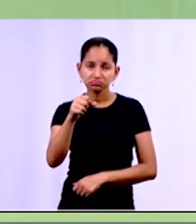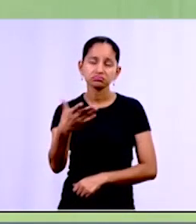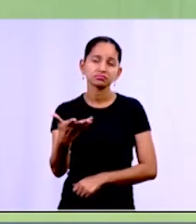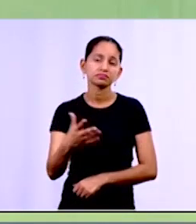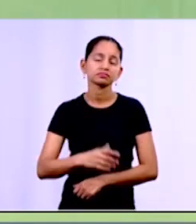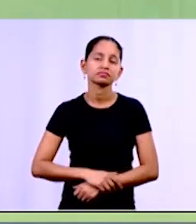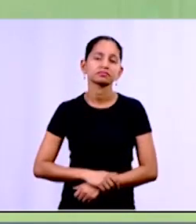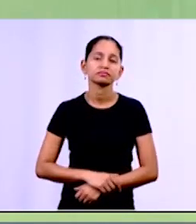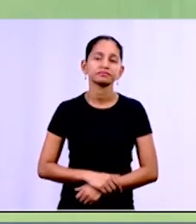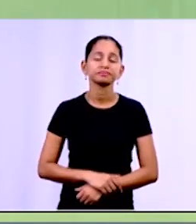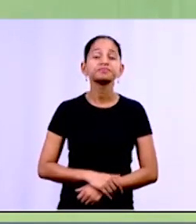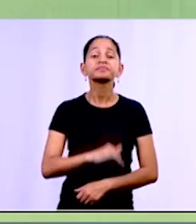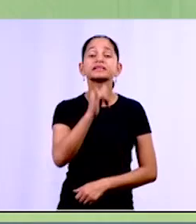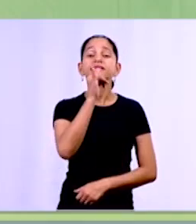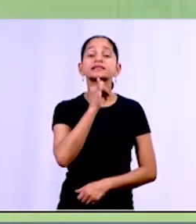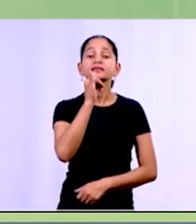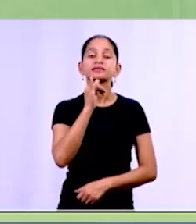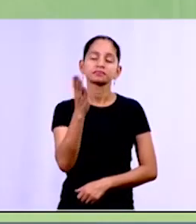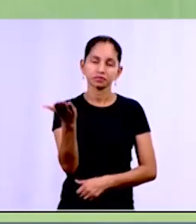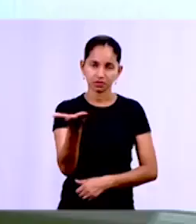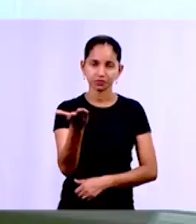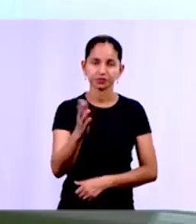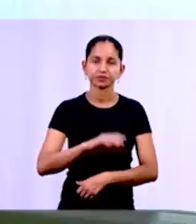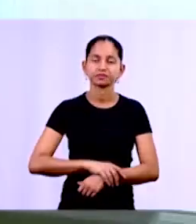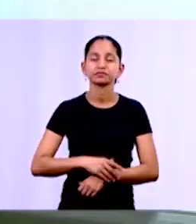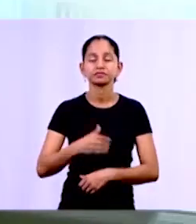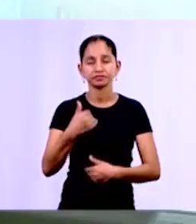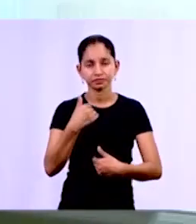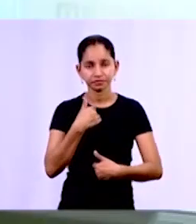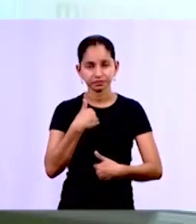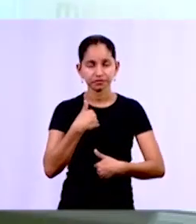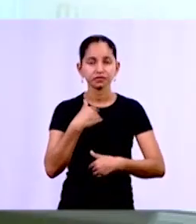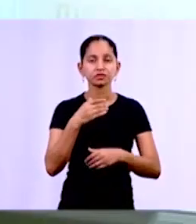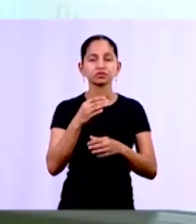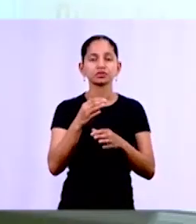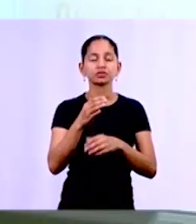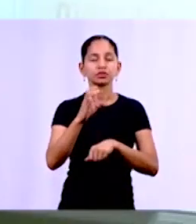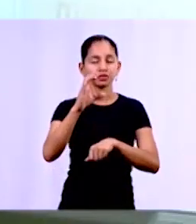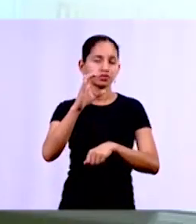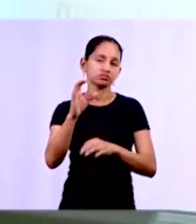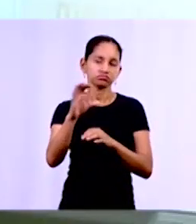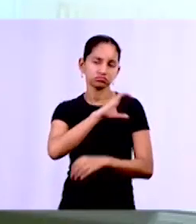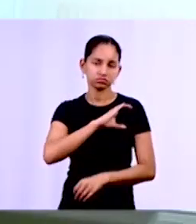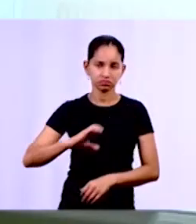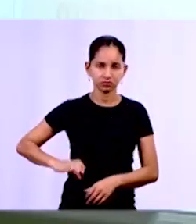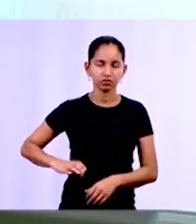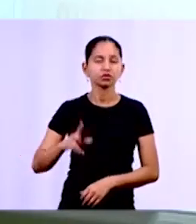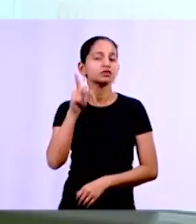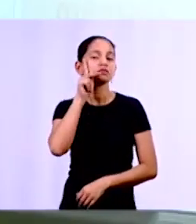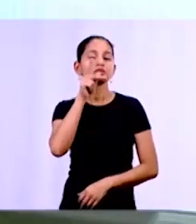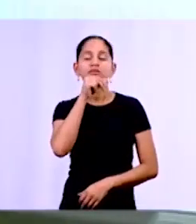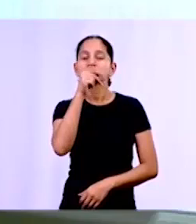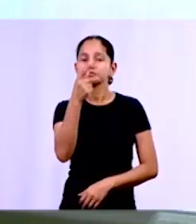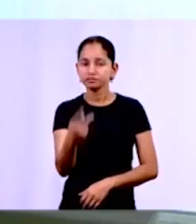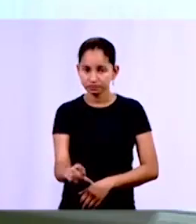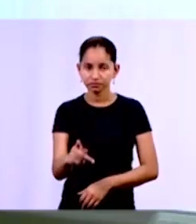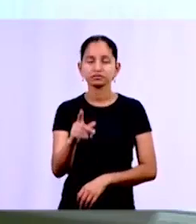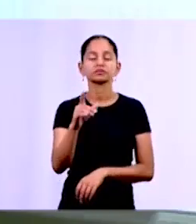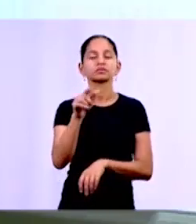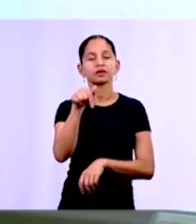Eu vou dar um exemplo. Eu sou coordenador de um curso daqui da faculdade de Porto Velho, um curso de